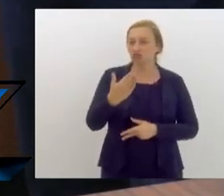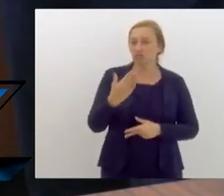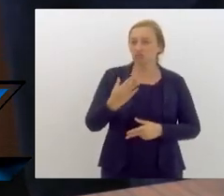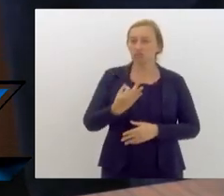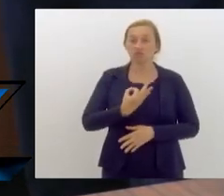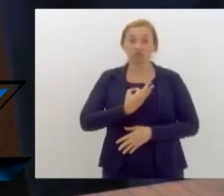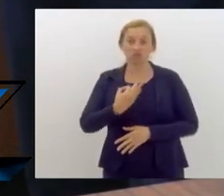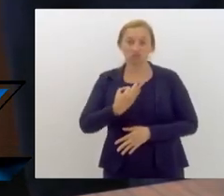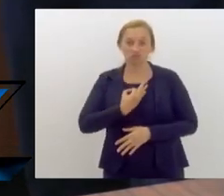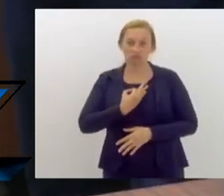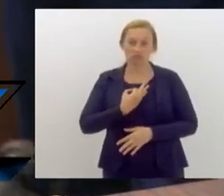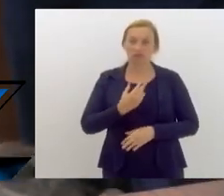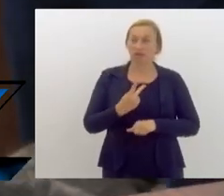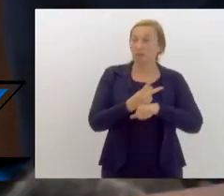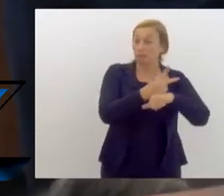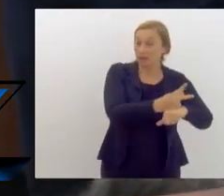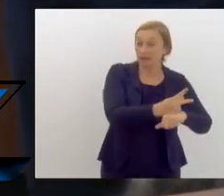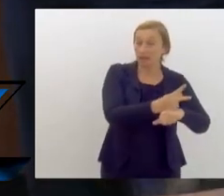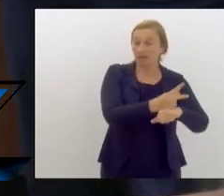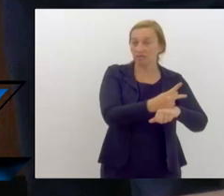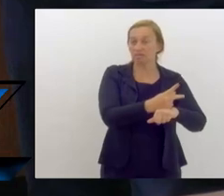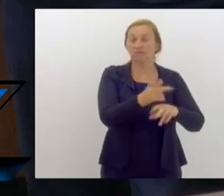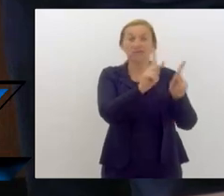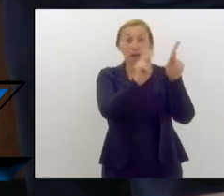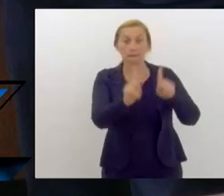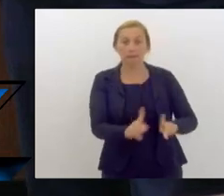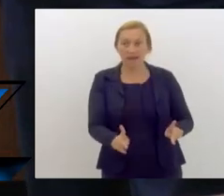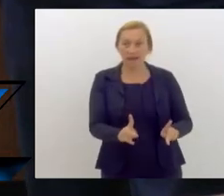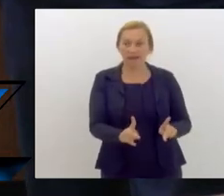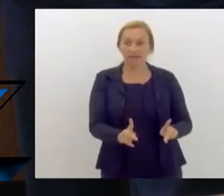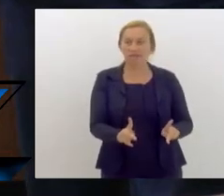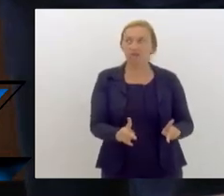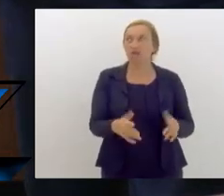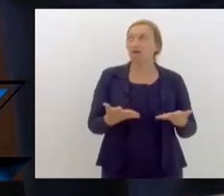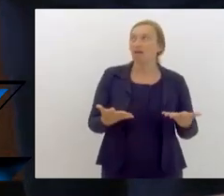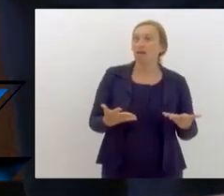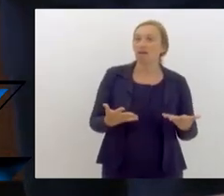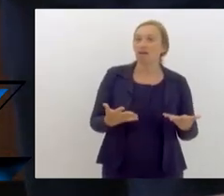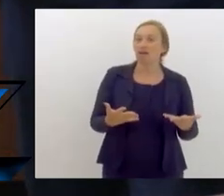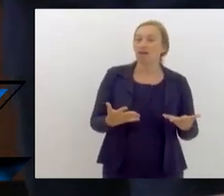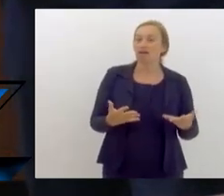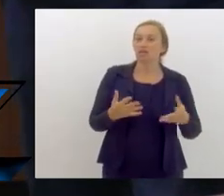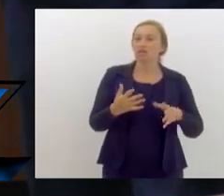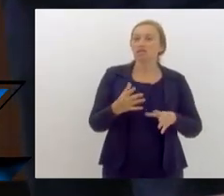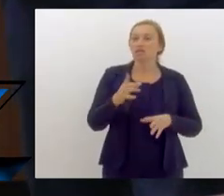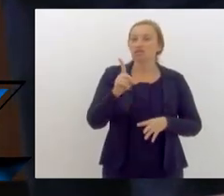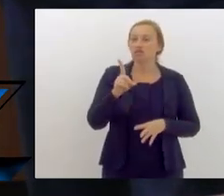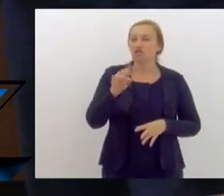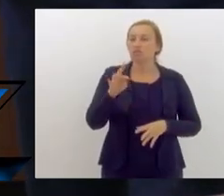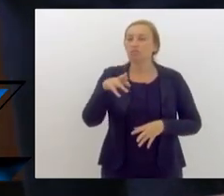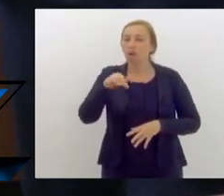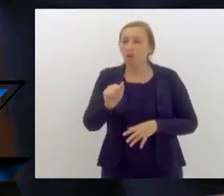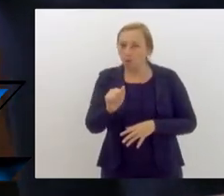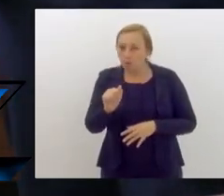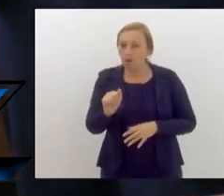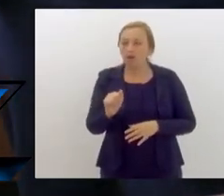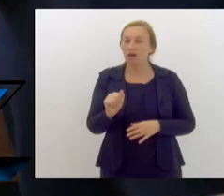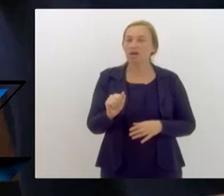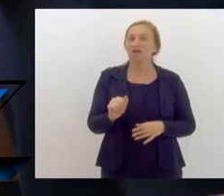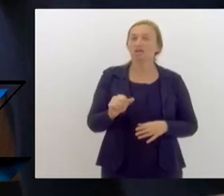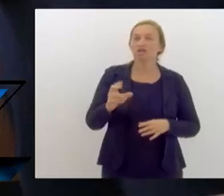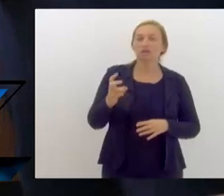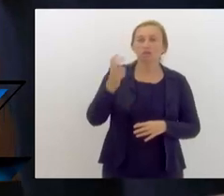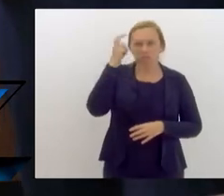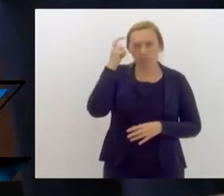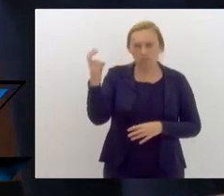na leste o prêmio construtor da Paz assim como o diplomeno na comissão da de Cultura